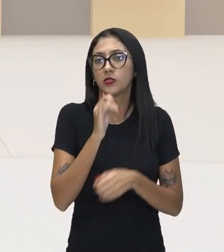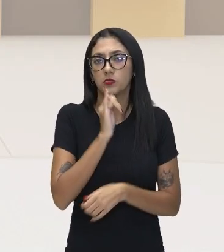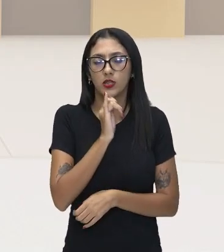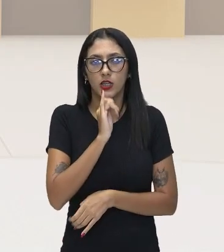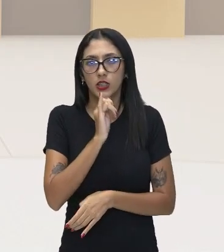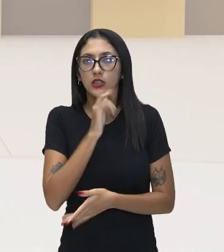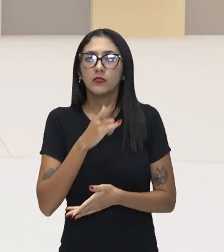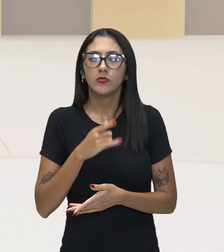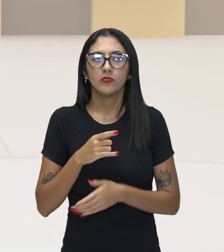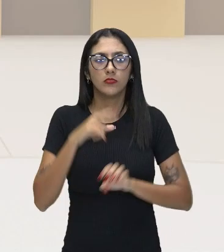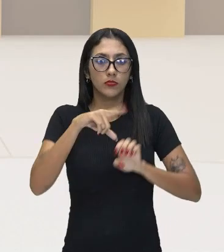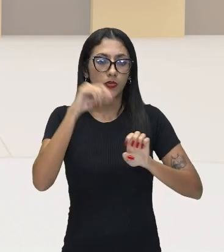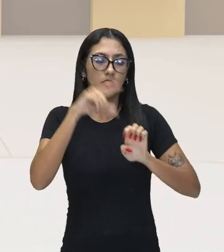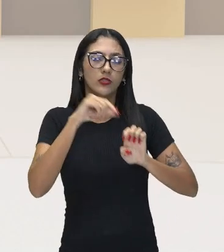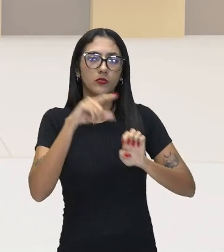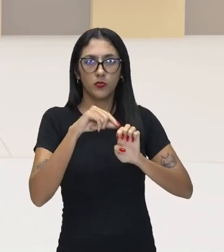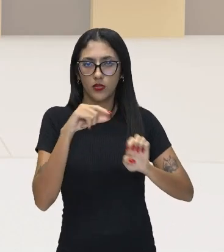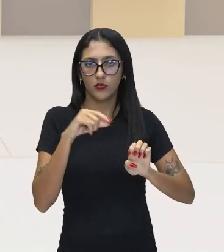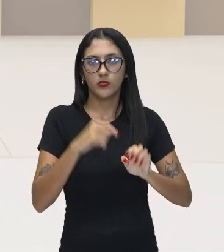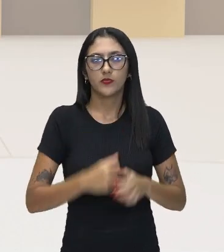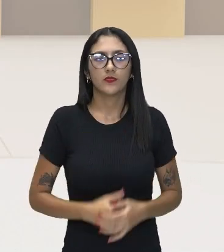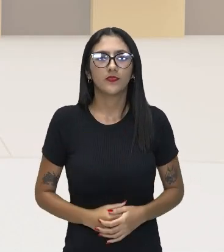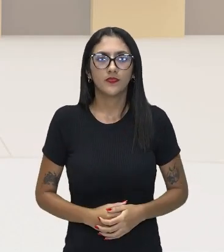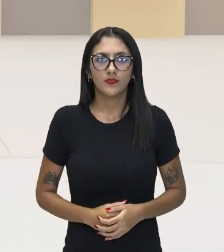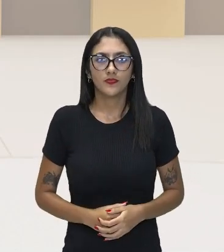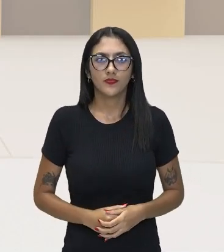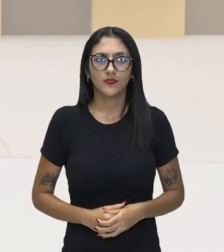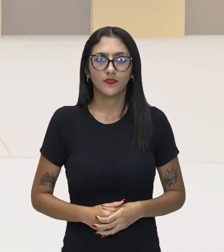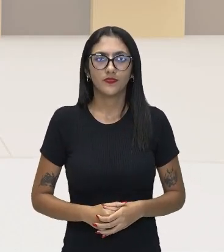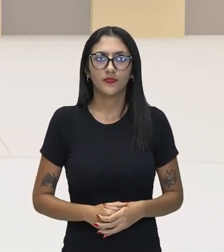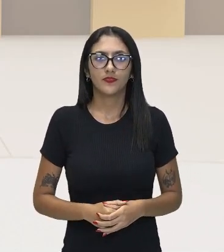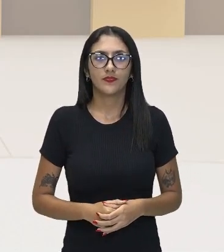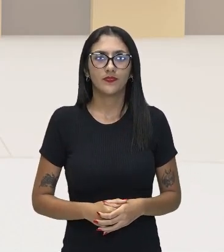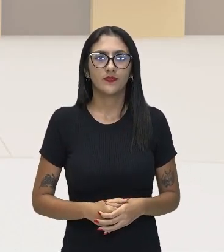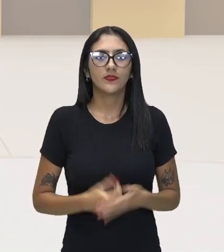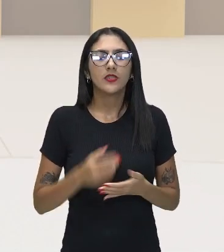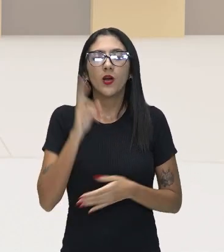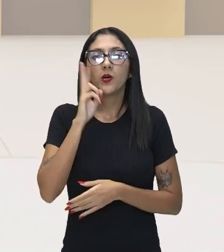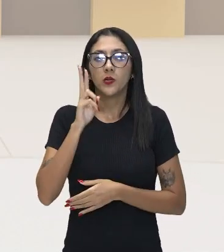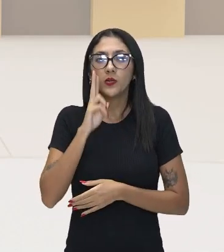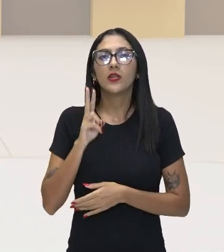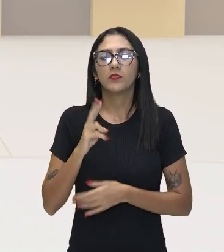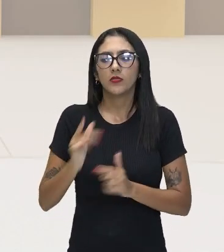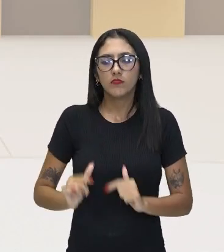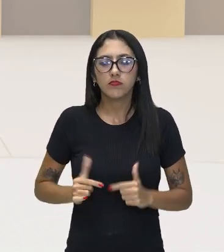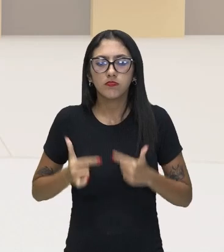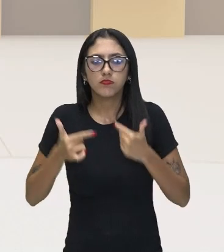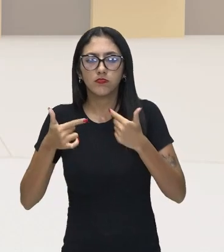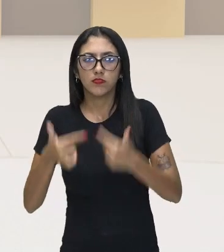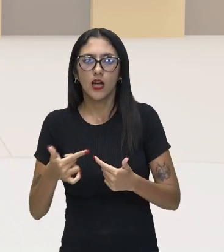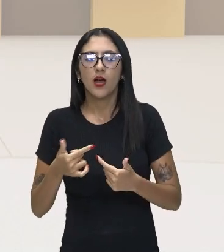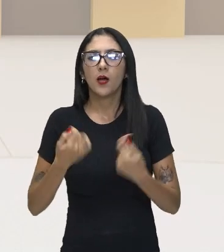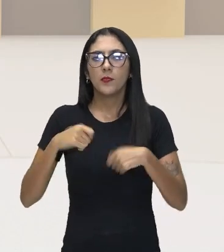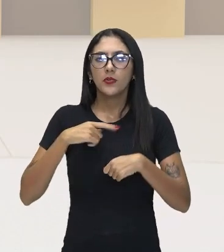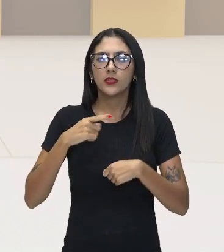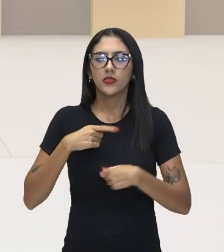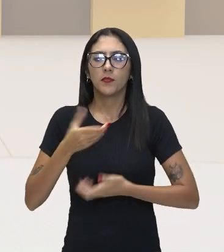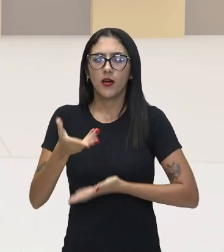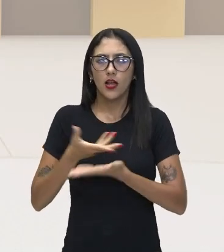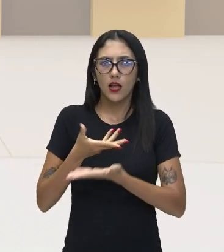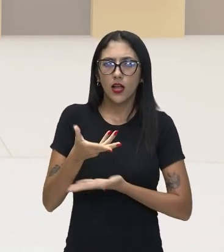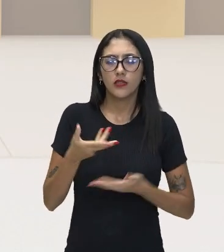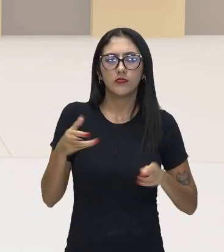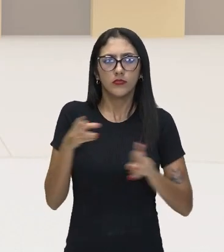falando de empreendimento, beleza? Então lembra aí, ó, se engajar é você se envolver por inteiro, né?